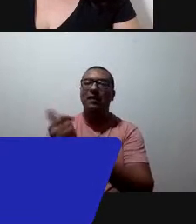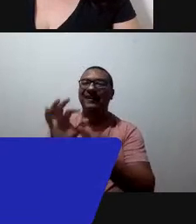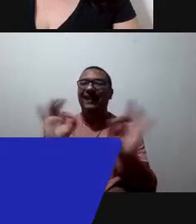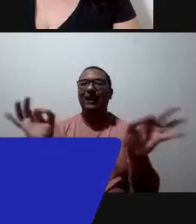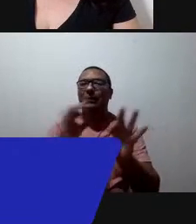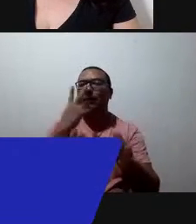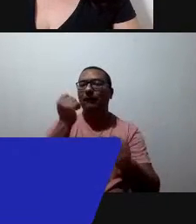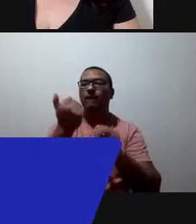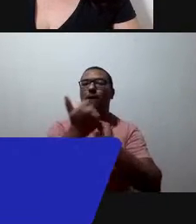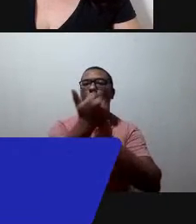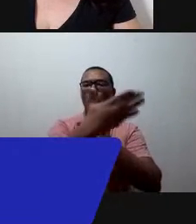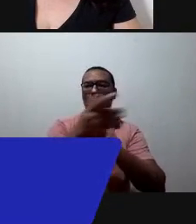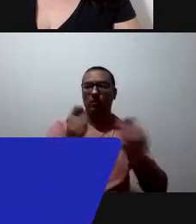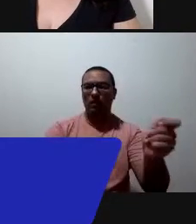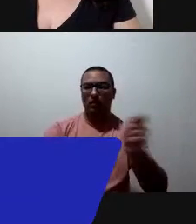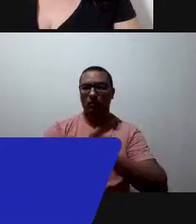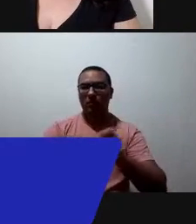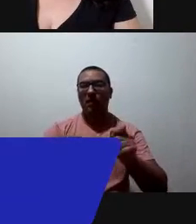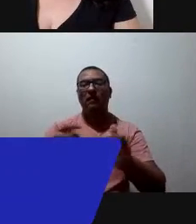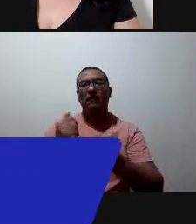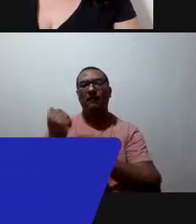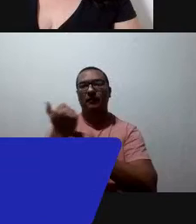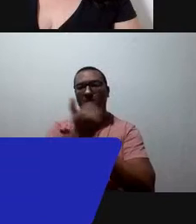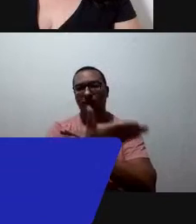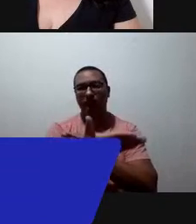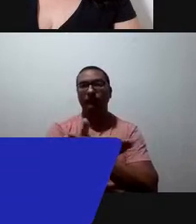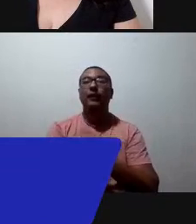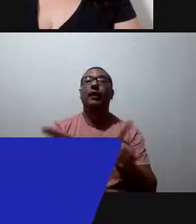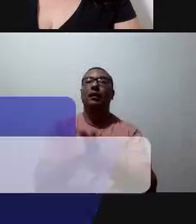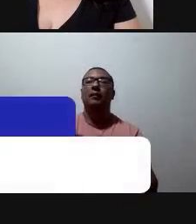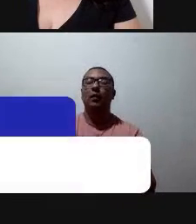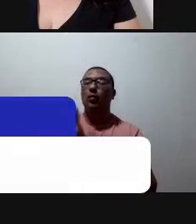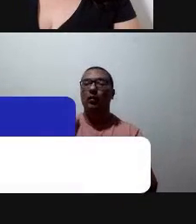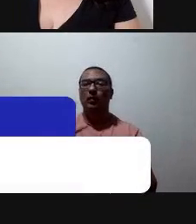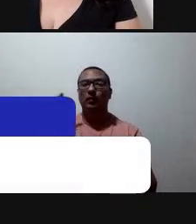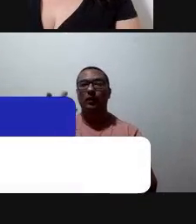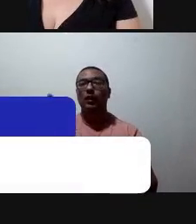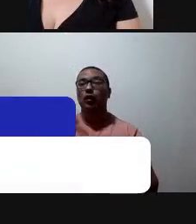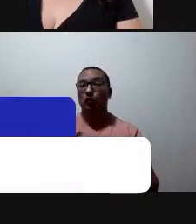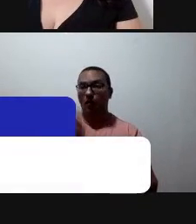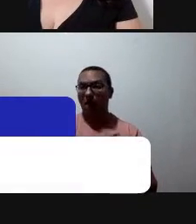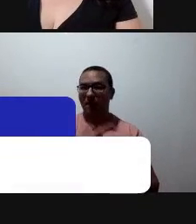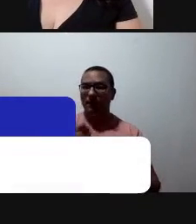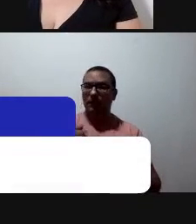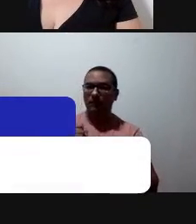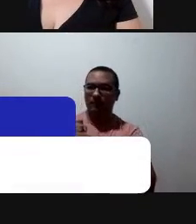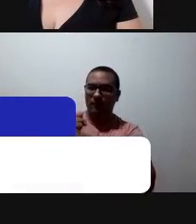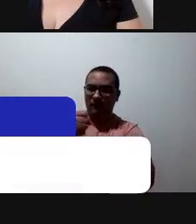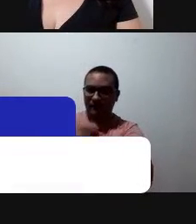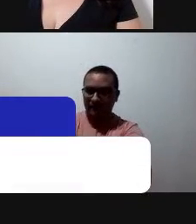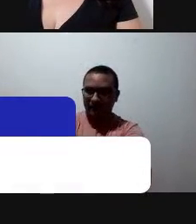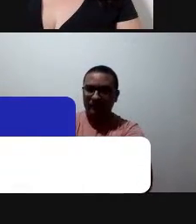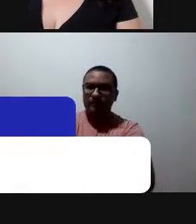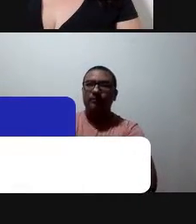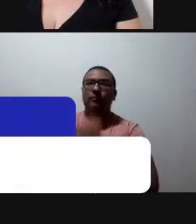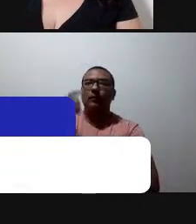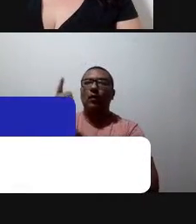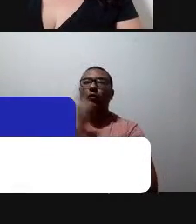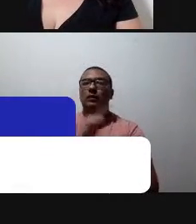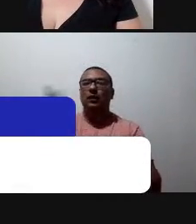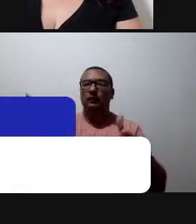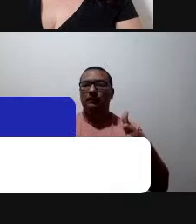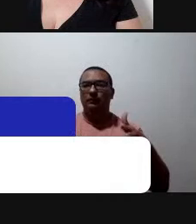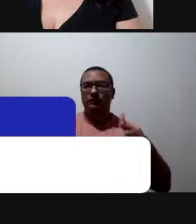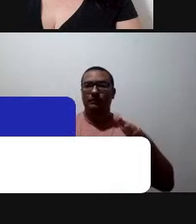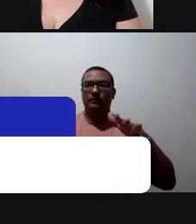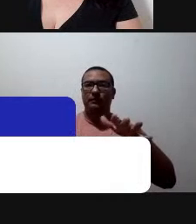de mercado. E, consequentemente, nós temos que fazer um esforço para que tenhamos uma inclusão social